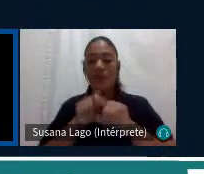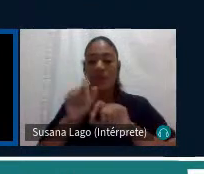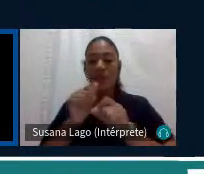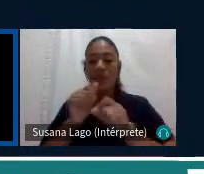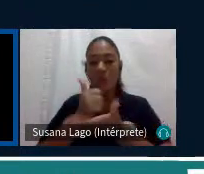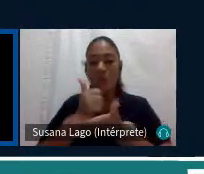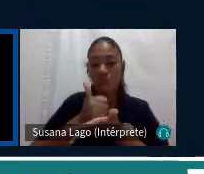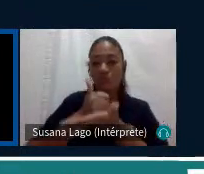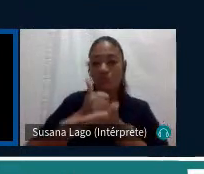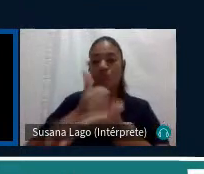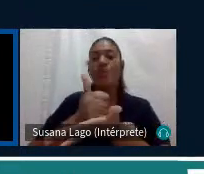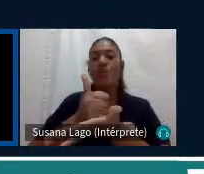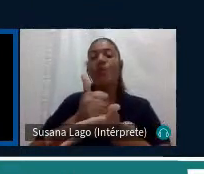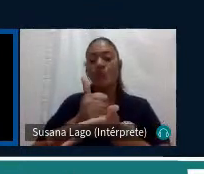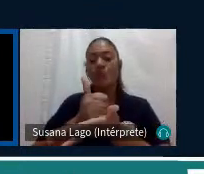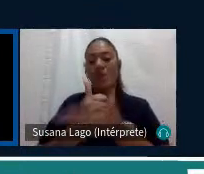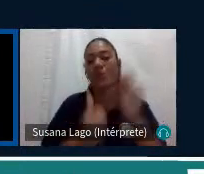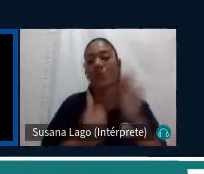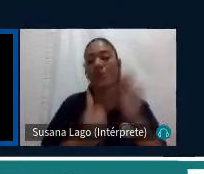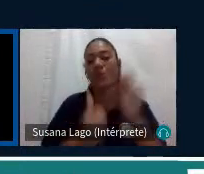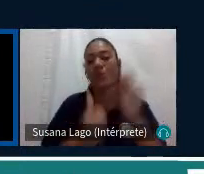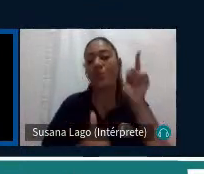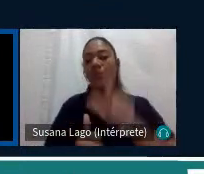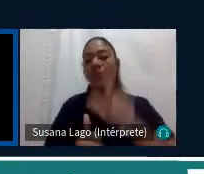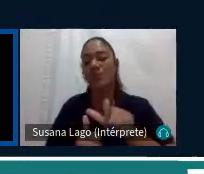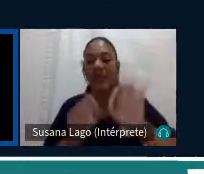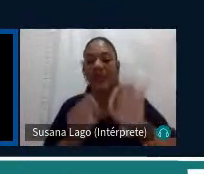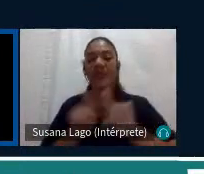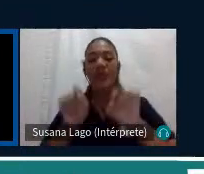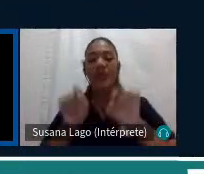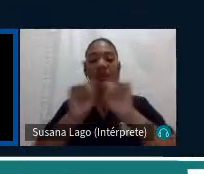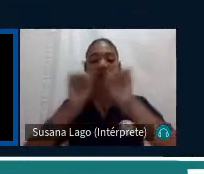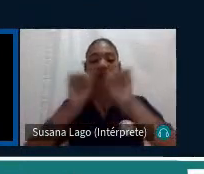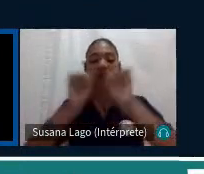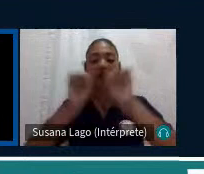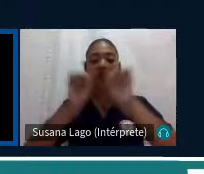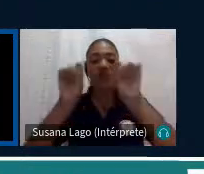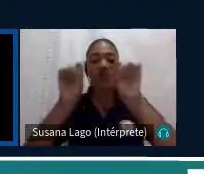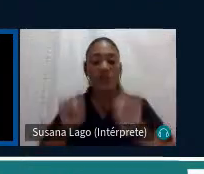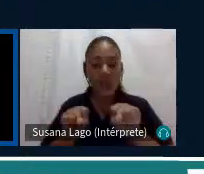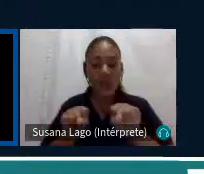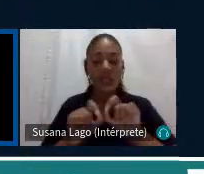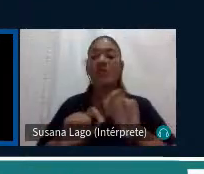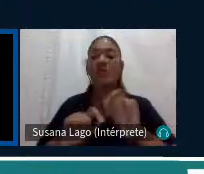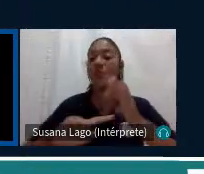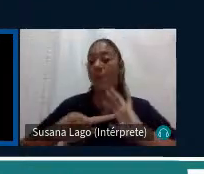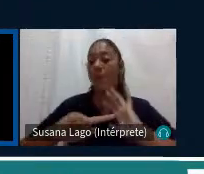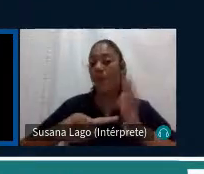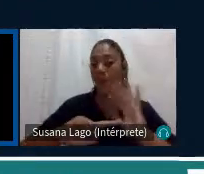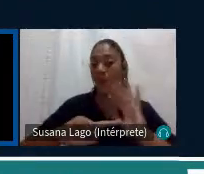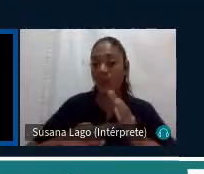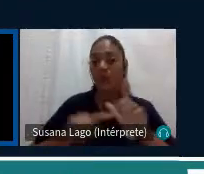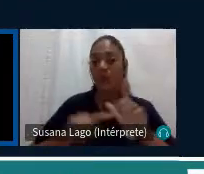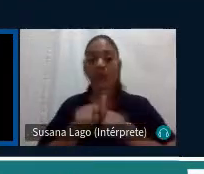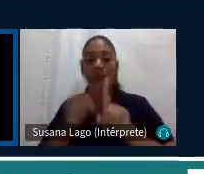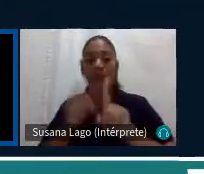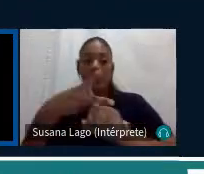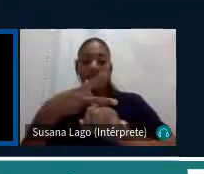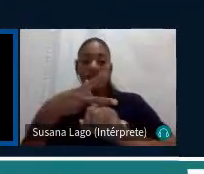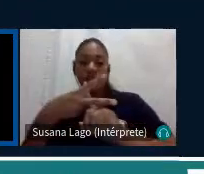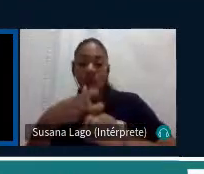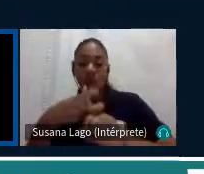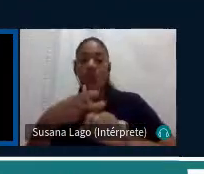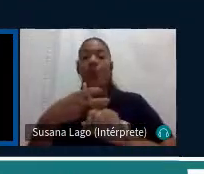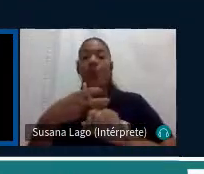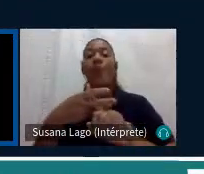quer. Então, a gente tem um sistema atuador, que são o motor, as engrenagens. A gente tem um sensor de posição, que é o potenciômetro. A gente tem um circuito